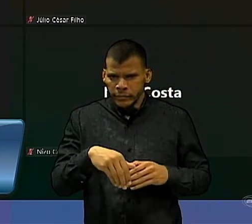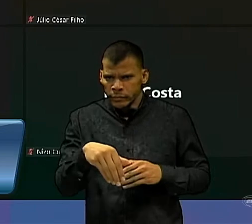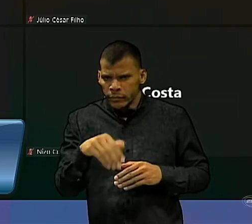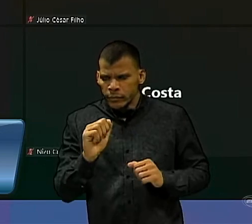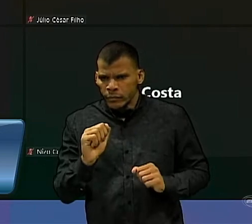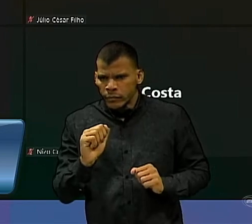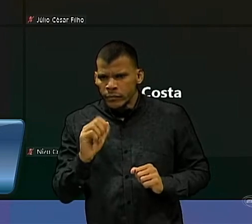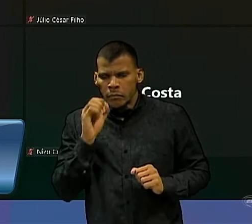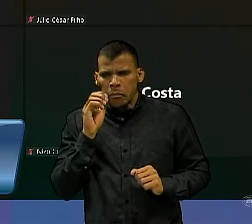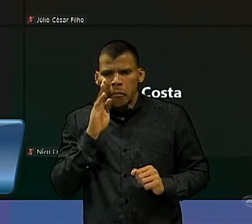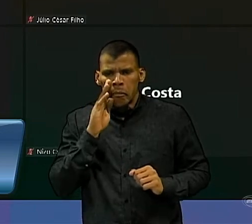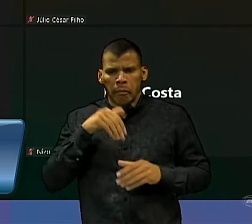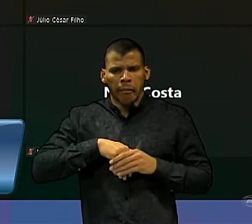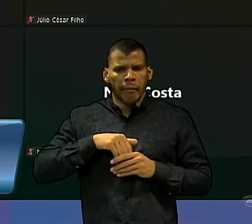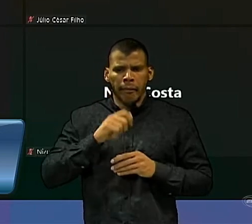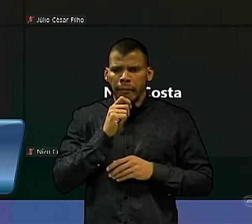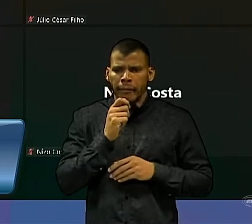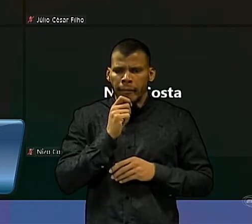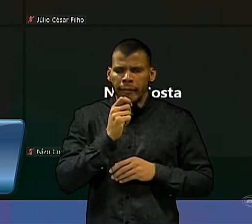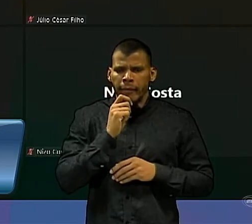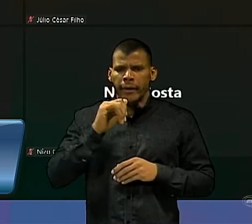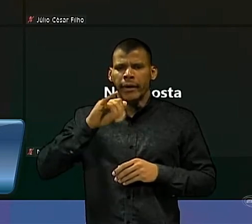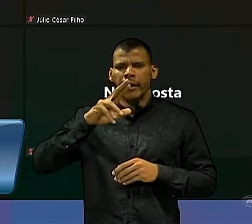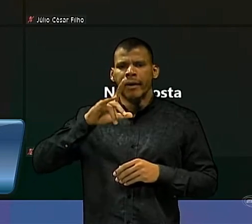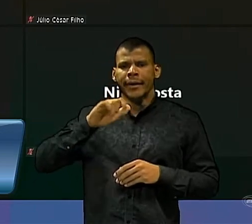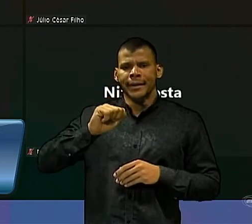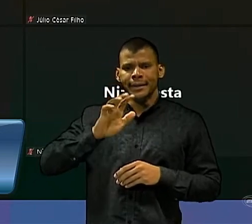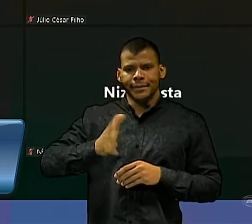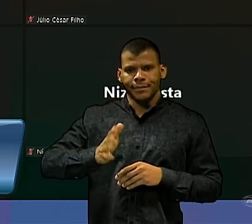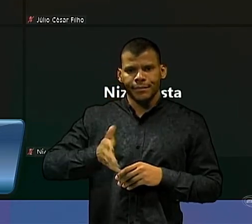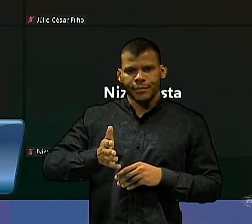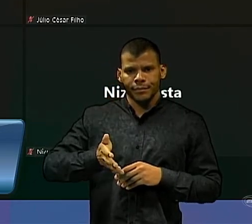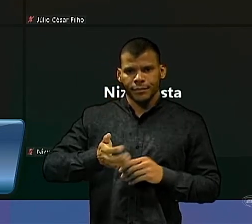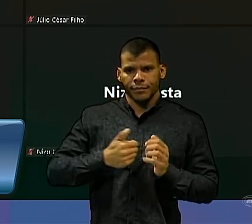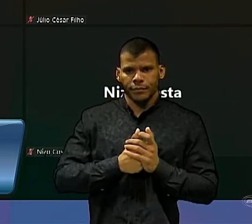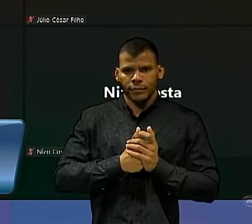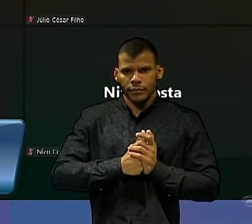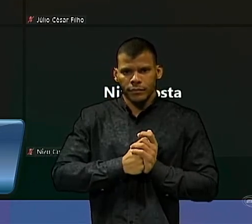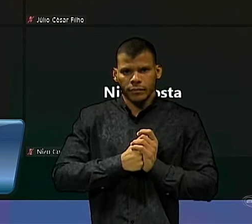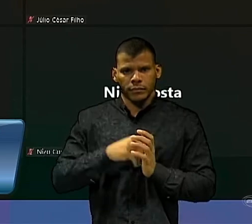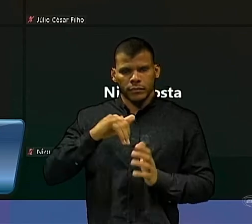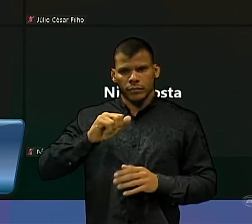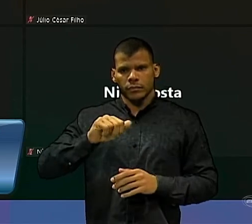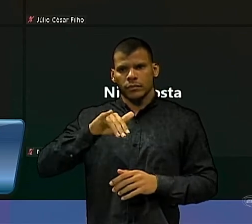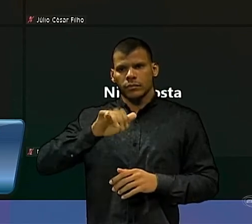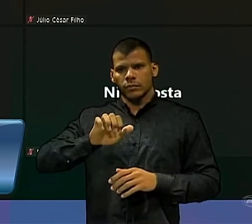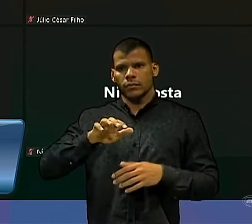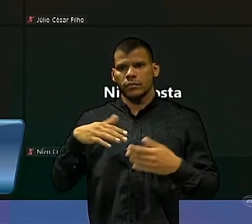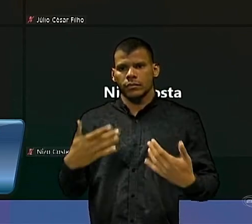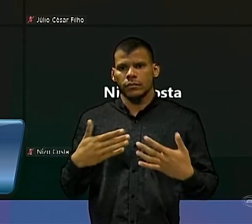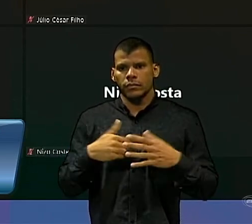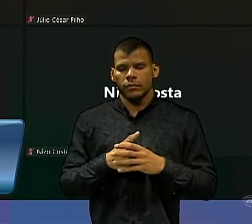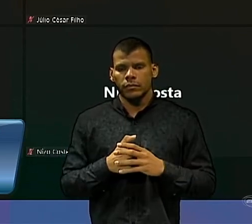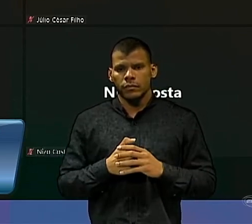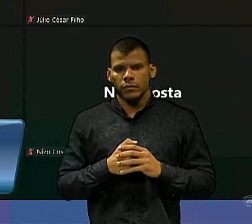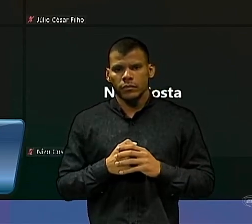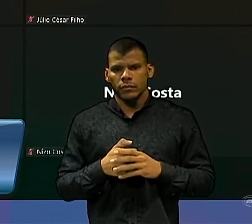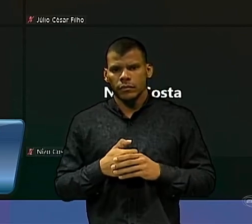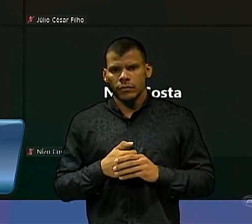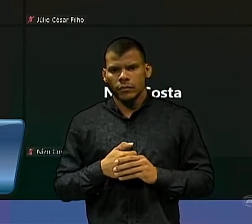deputada Osmar não vota, deputada Juliana já colocou o seu voto, deputada João Jaime, falta só o deputado João Jaime aparecer,